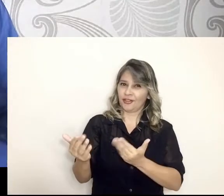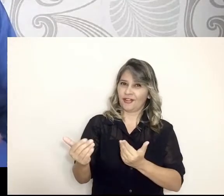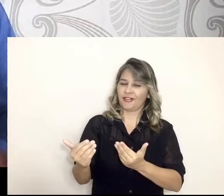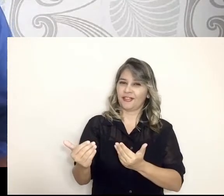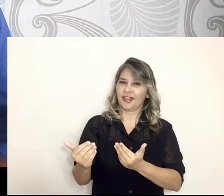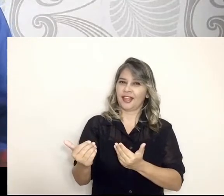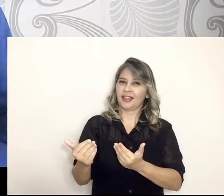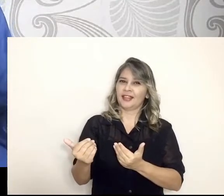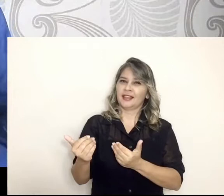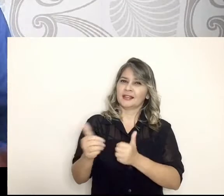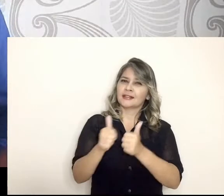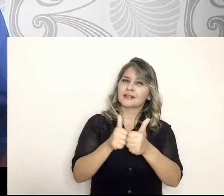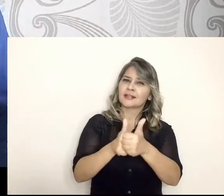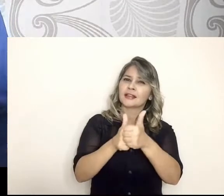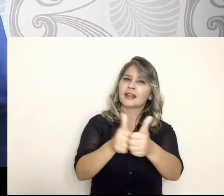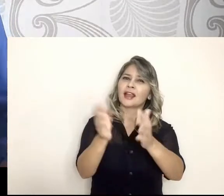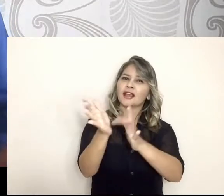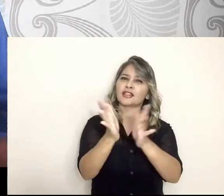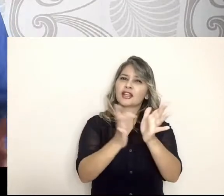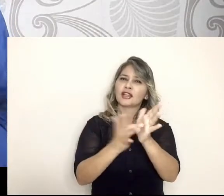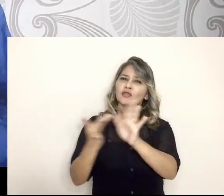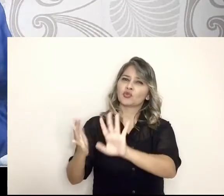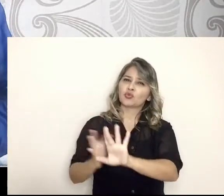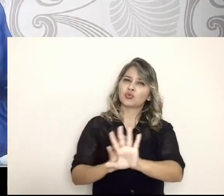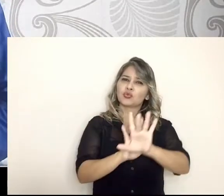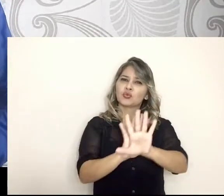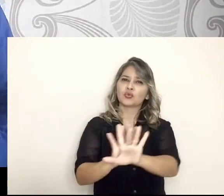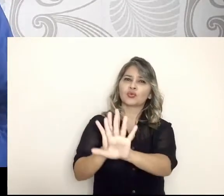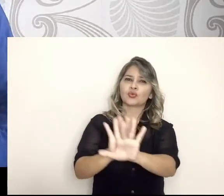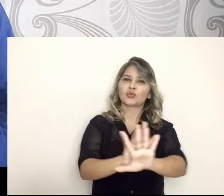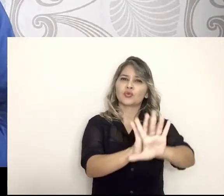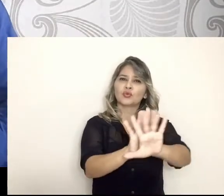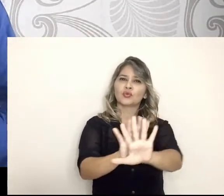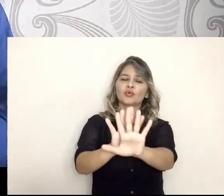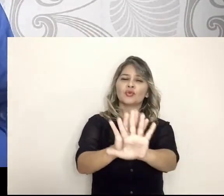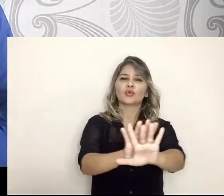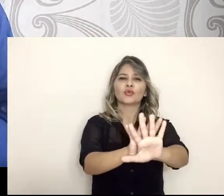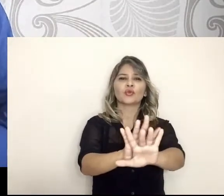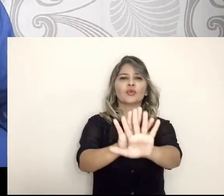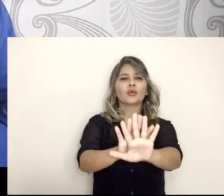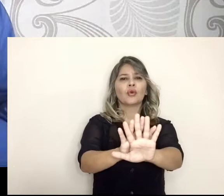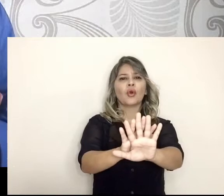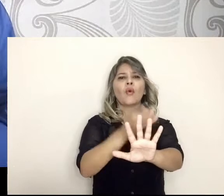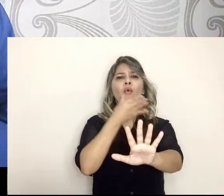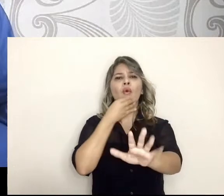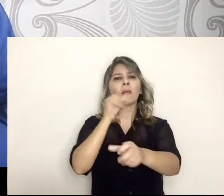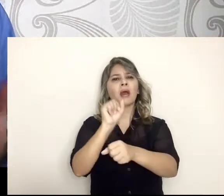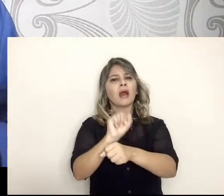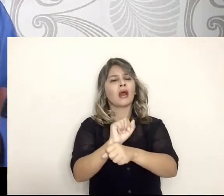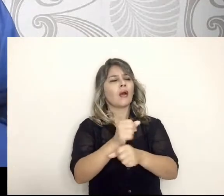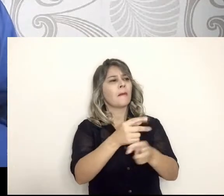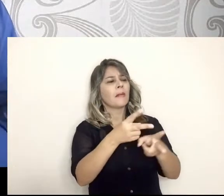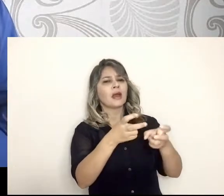que em um certo momento a multidão parou e ele pôde enxergar Jesus e os seus